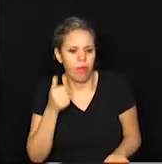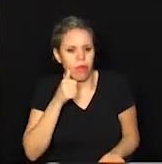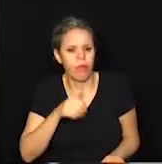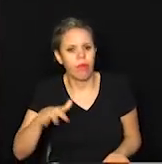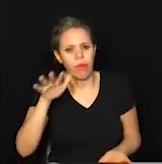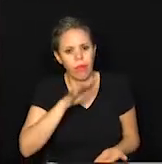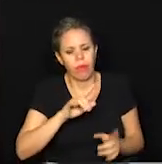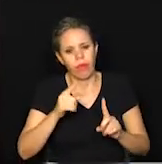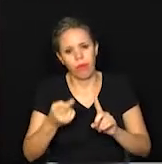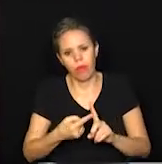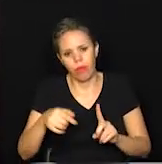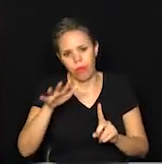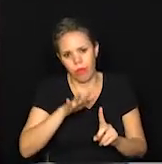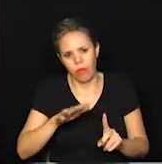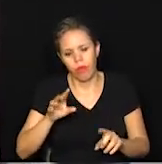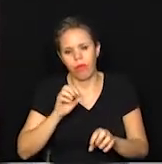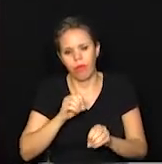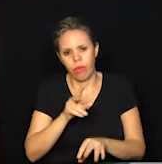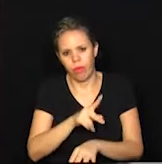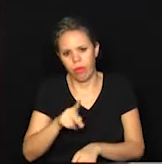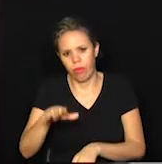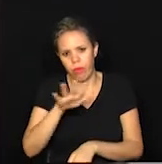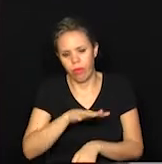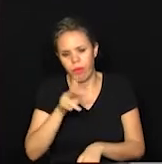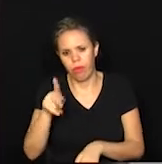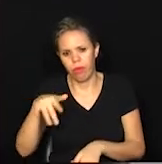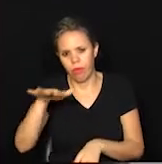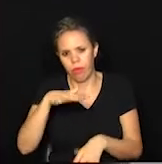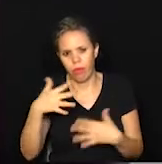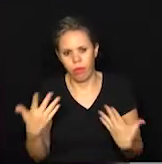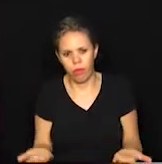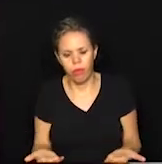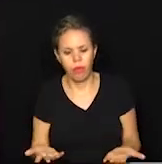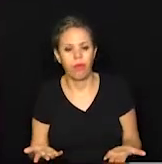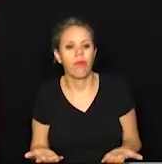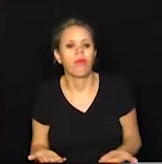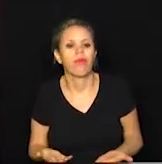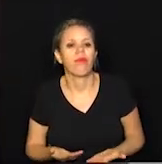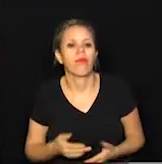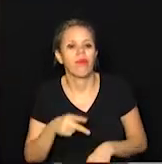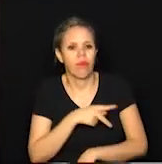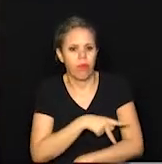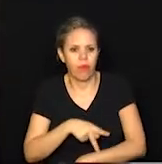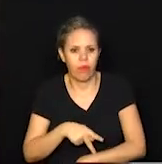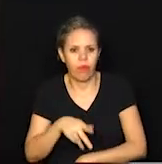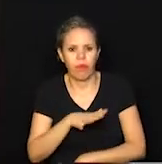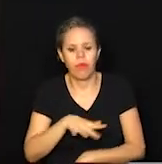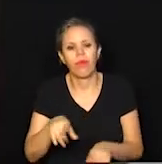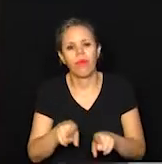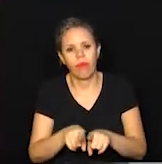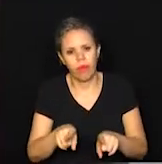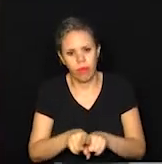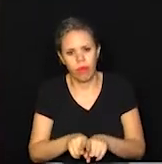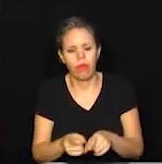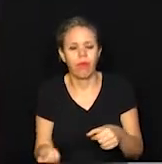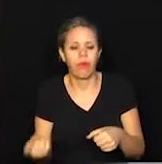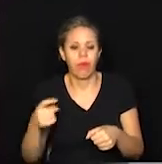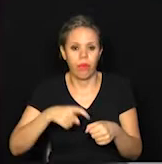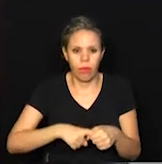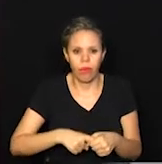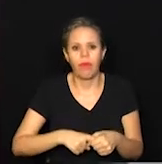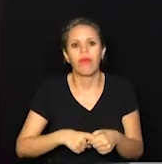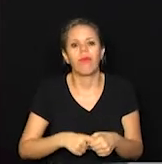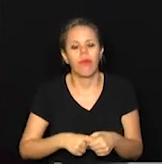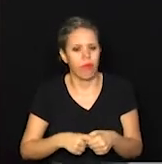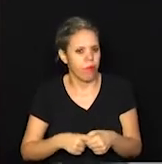mulheres gestantes que são educadoras, professoras, enfim, equipe pedagógica, também estaria voltando